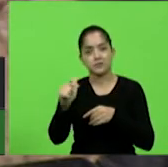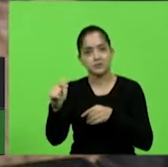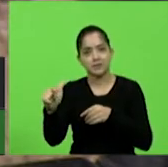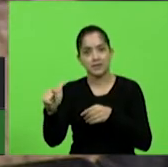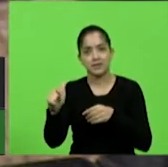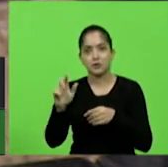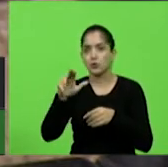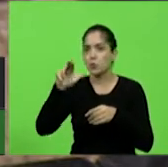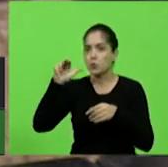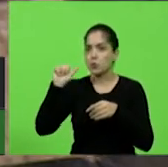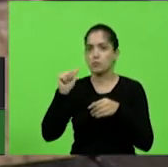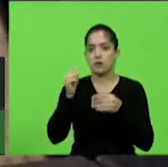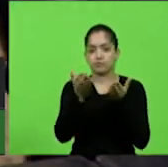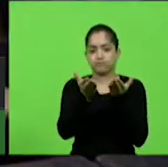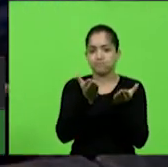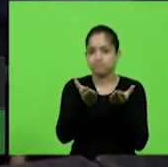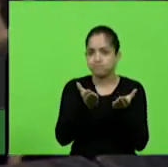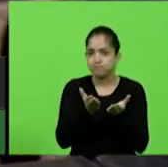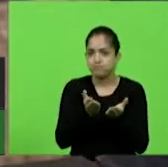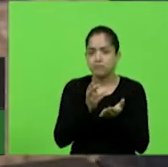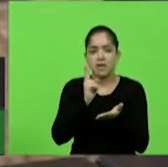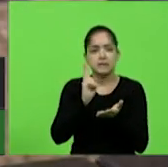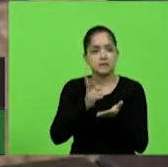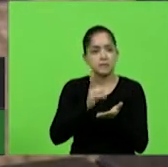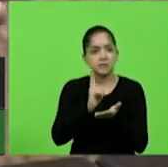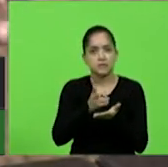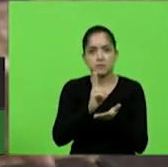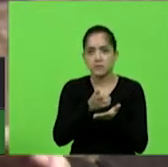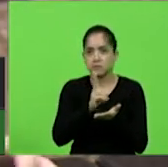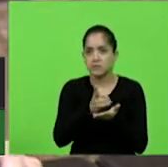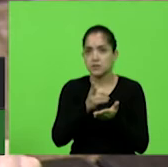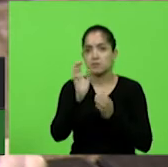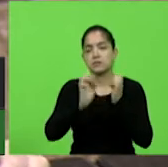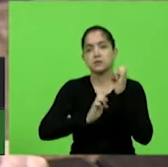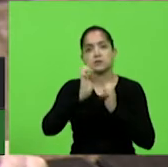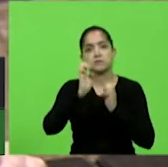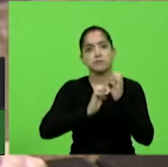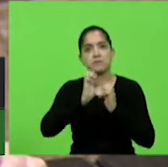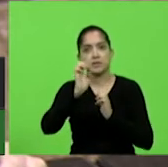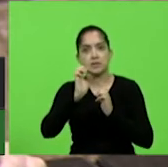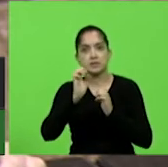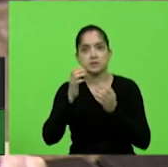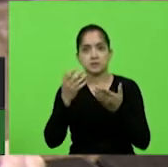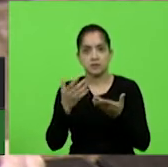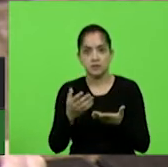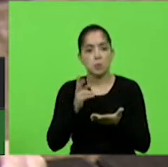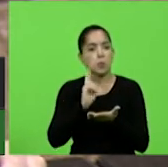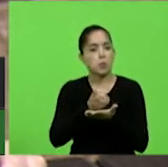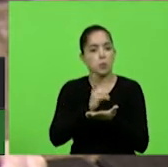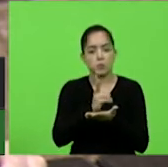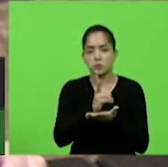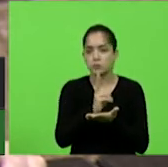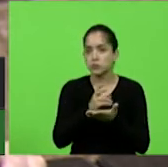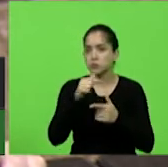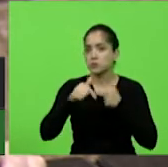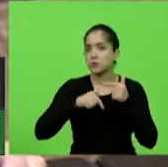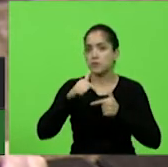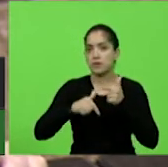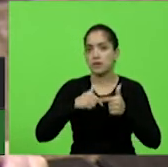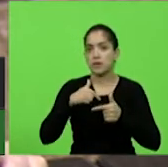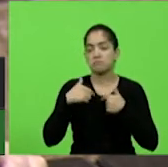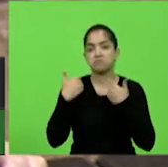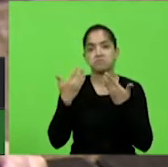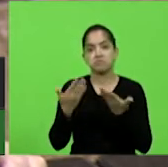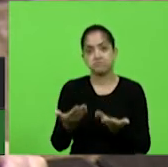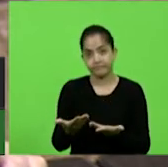uma licitação. As mesmas empresas que lá em 1980 ganharam essas autorizações continuam a operar e por algum motivo